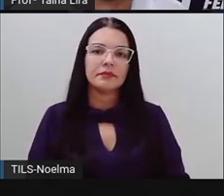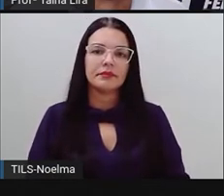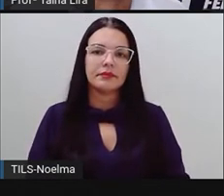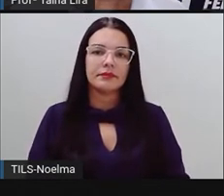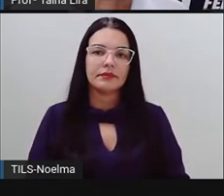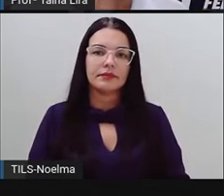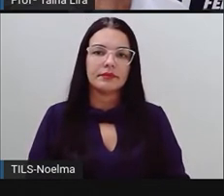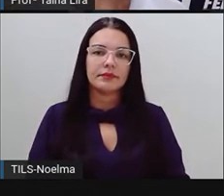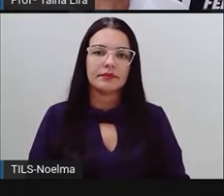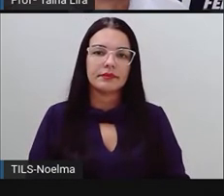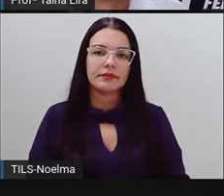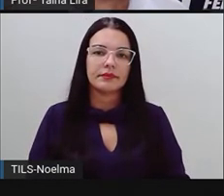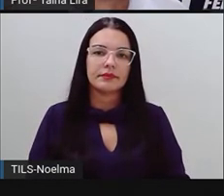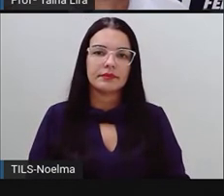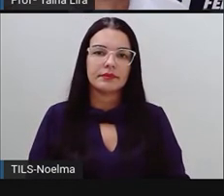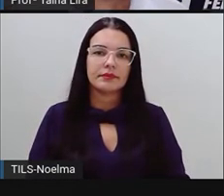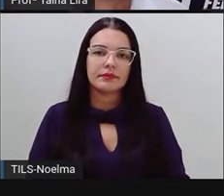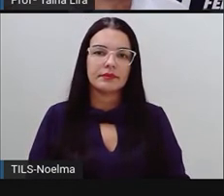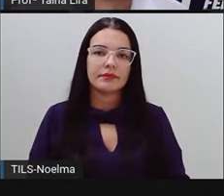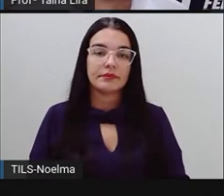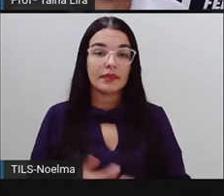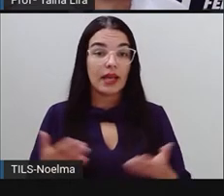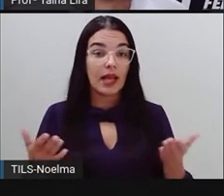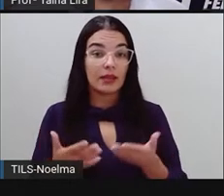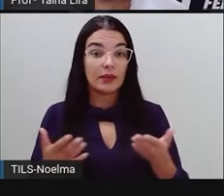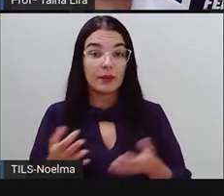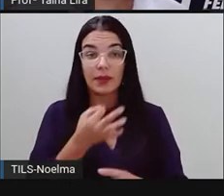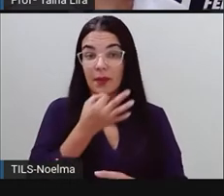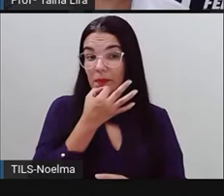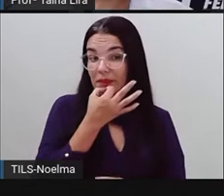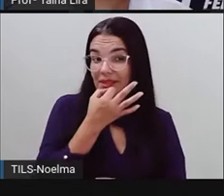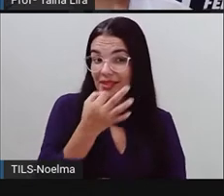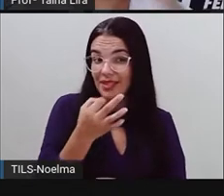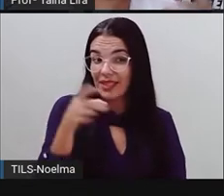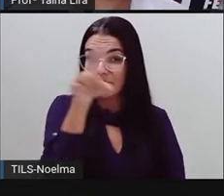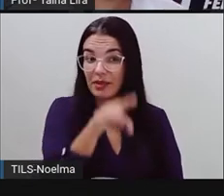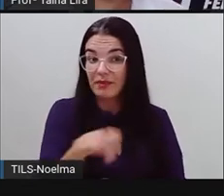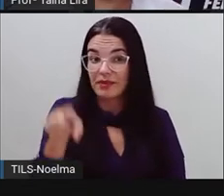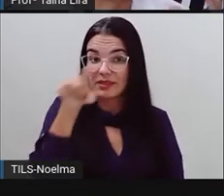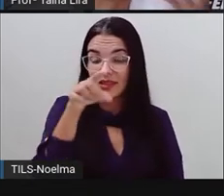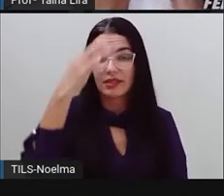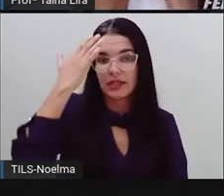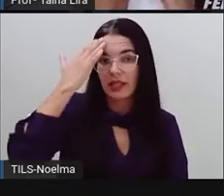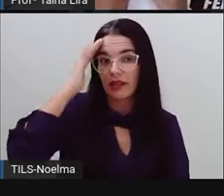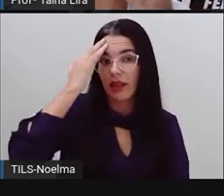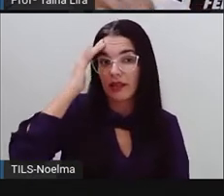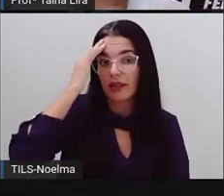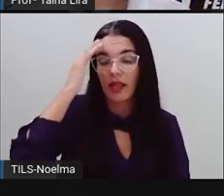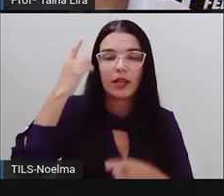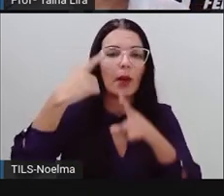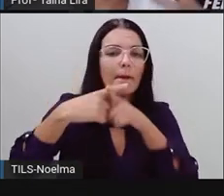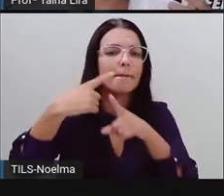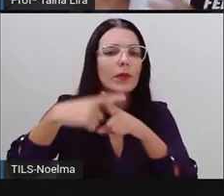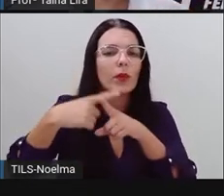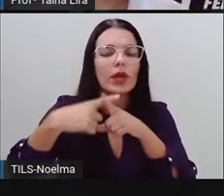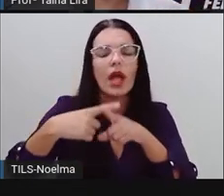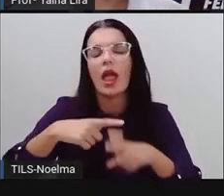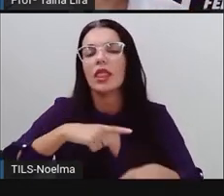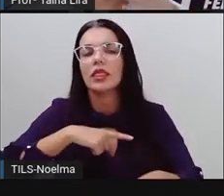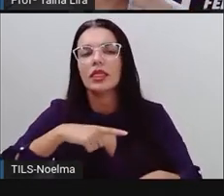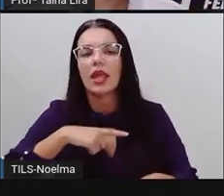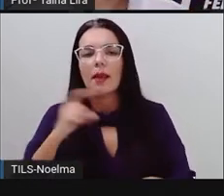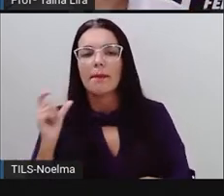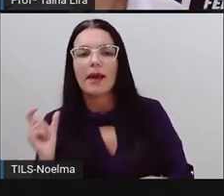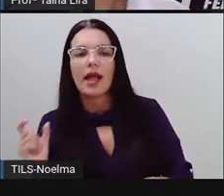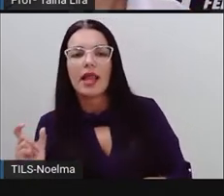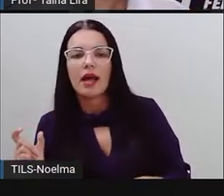E aí agora pro vai dar dica para vocês para vocês entenderem né porque é que tem palavra que